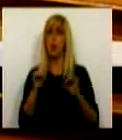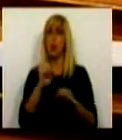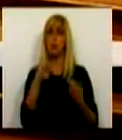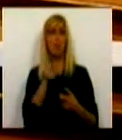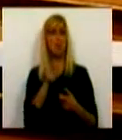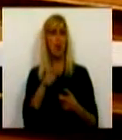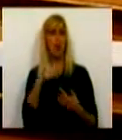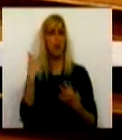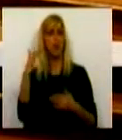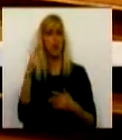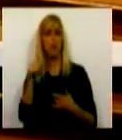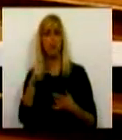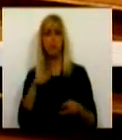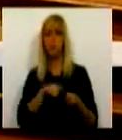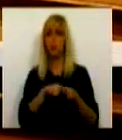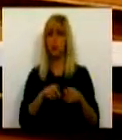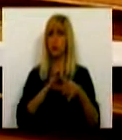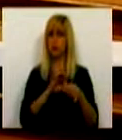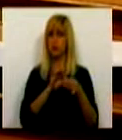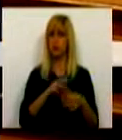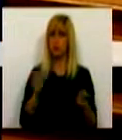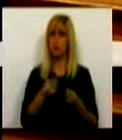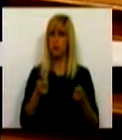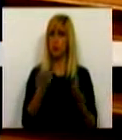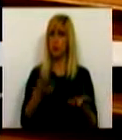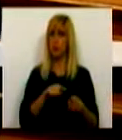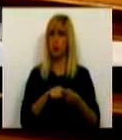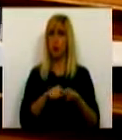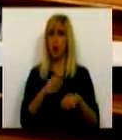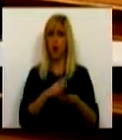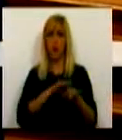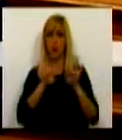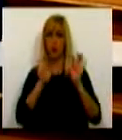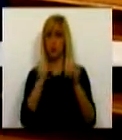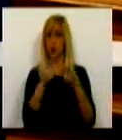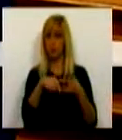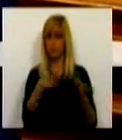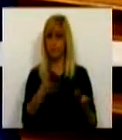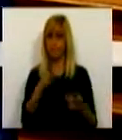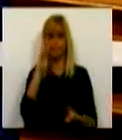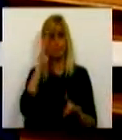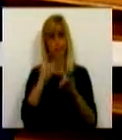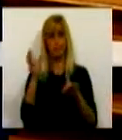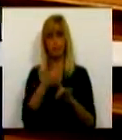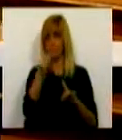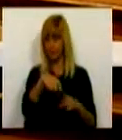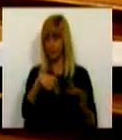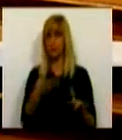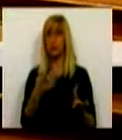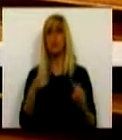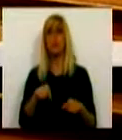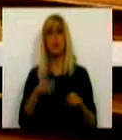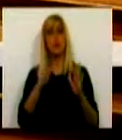que tanto serve para promover a política de coesão como para promover uma política antissocial. Para atingir estes desígnios,